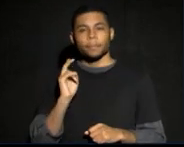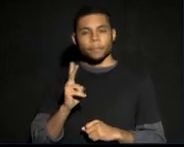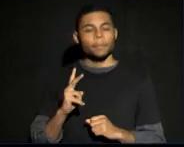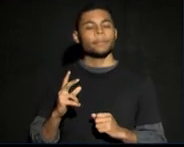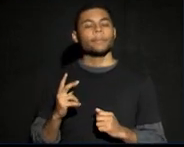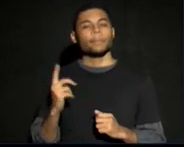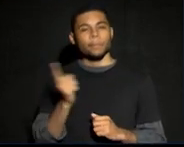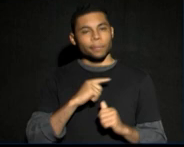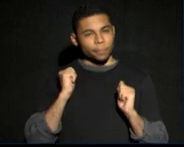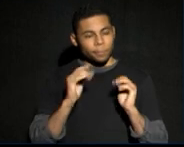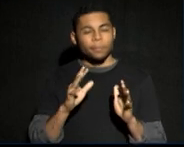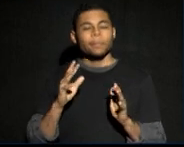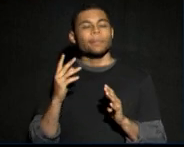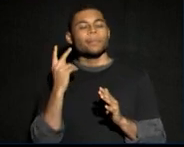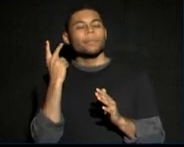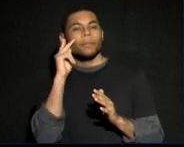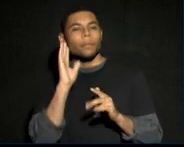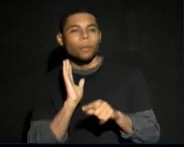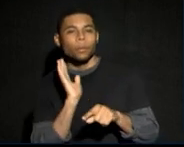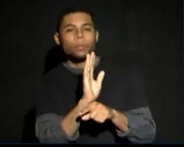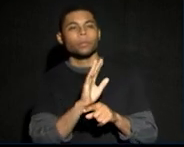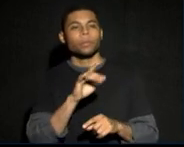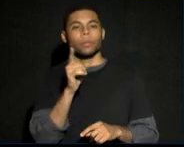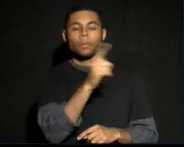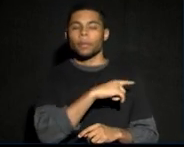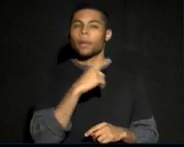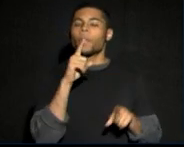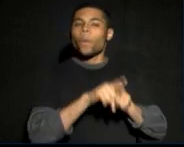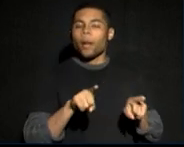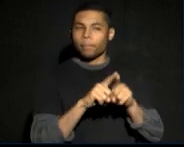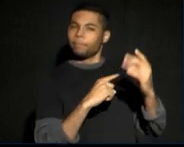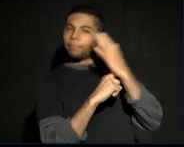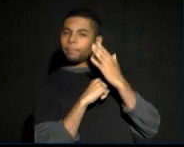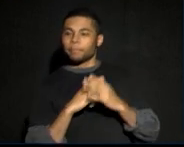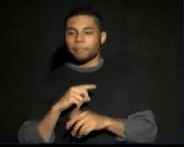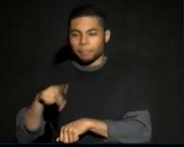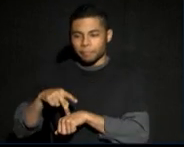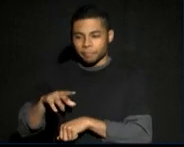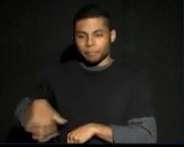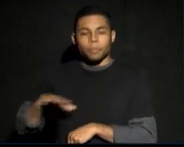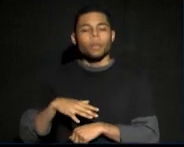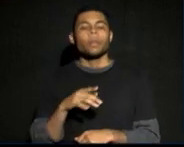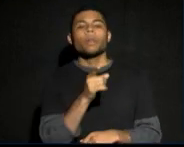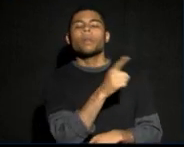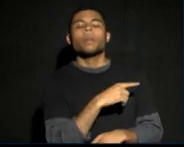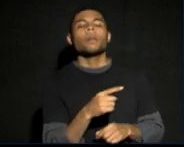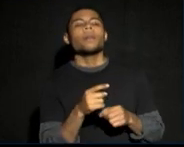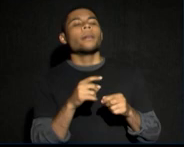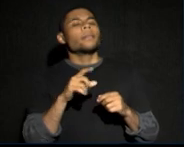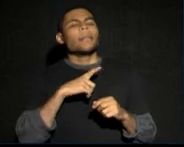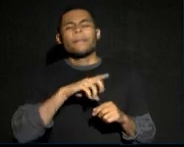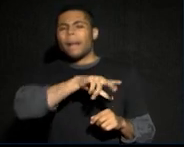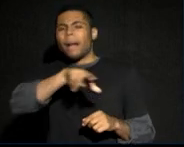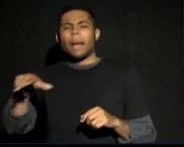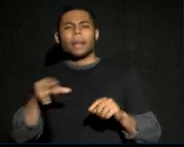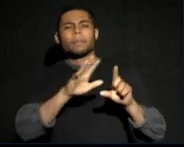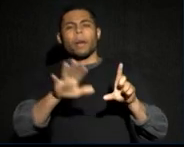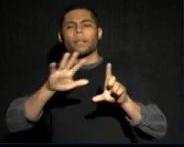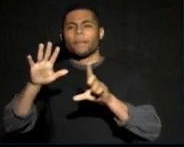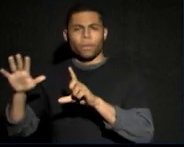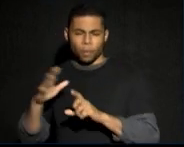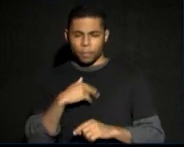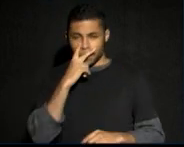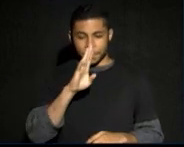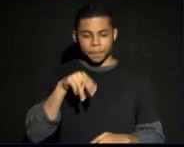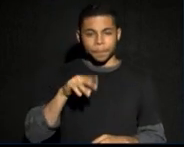atuado que a gente chama para os heróis nacionais a esquecendo um pouco os campeões nacionais ela ela também ela é multiplataforma vou chamar